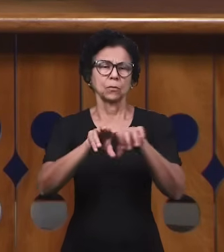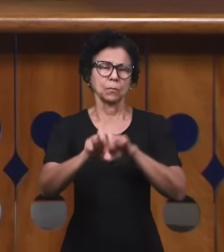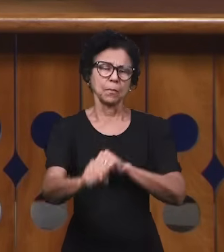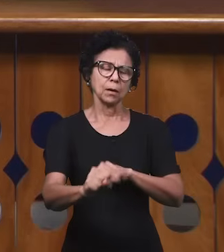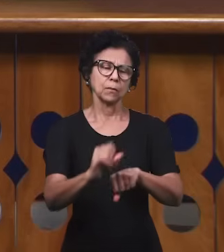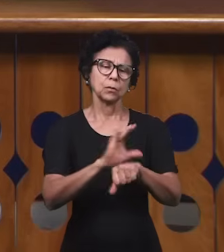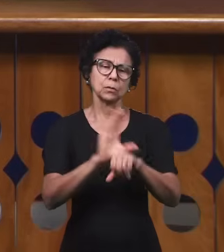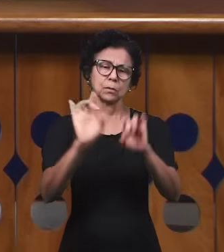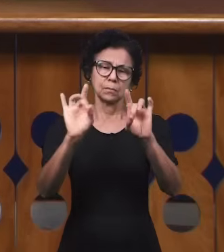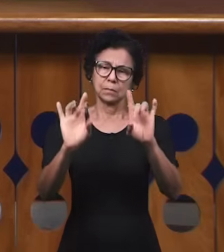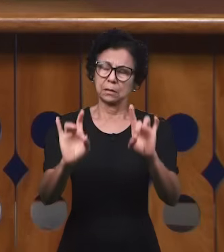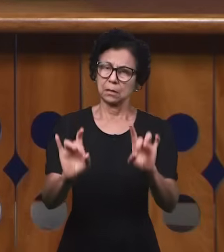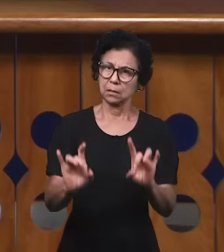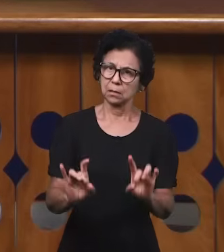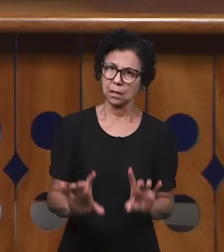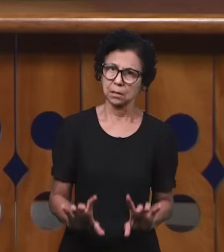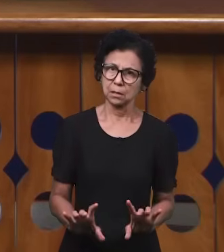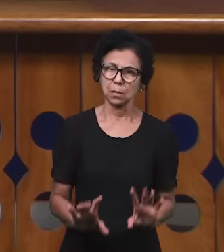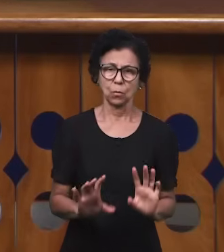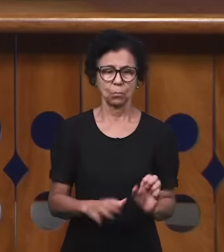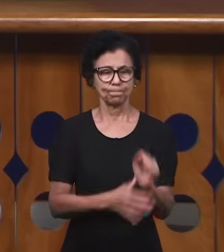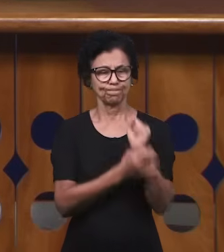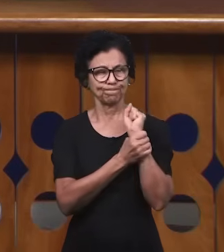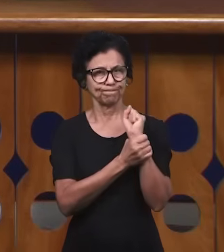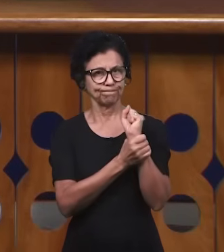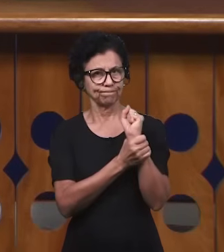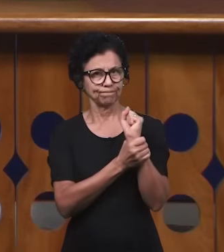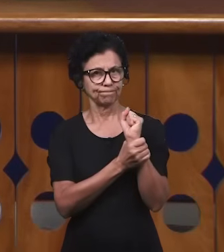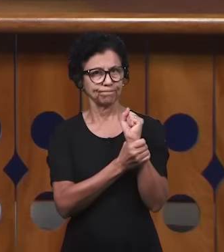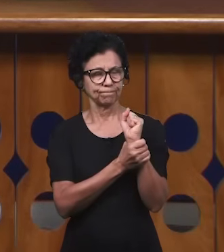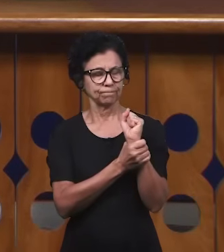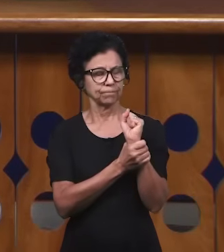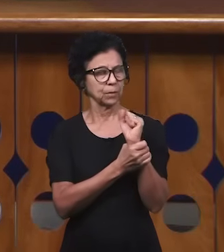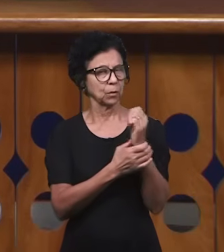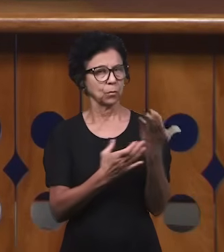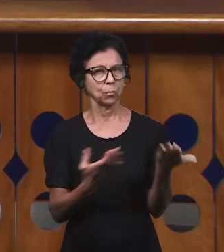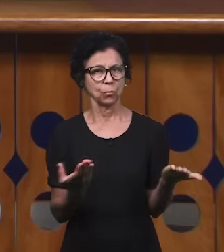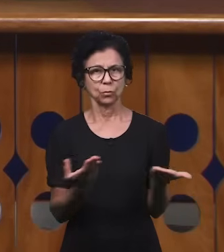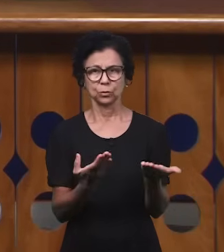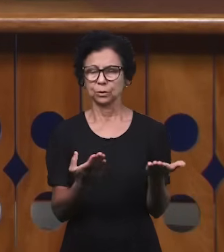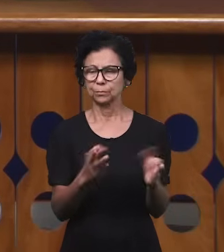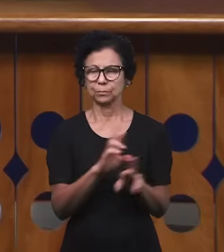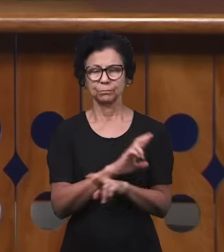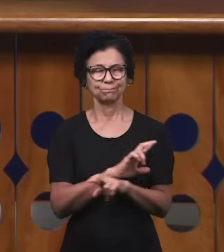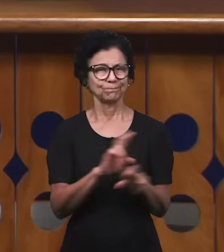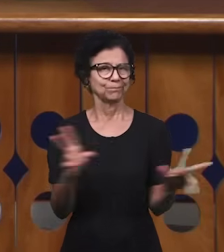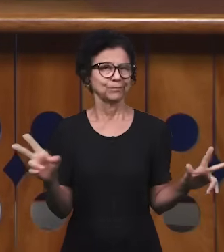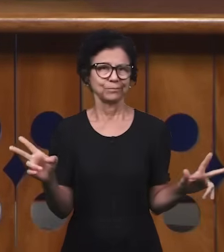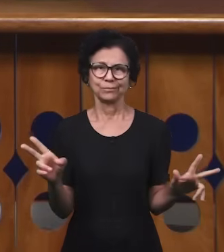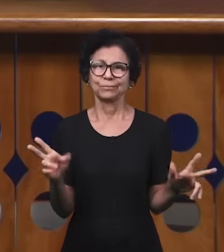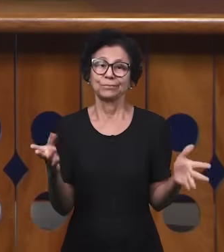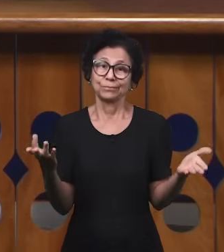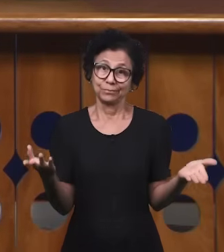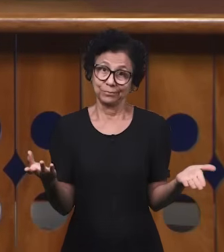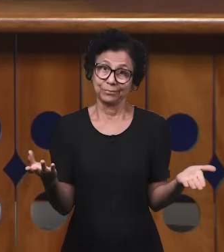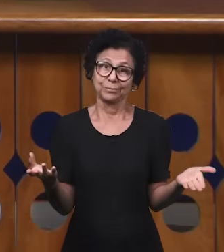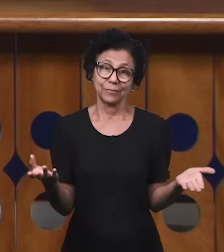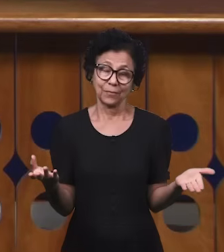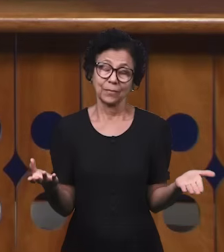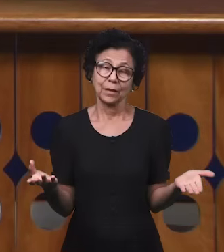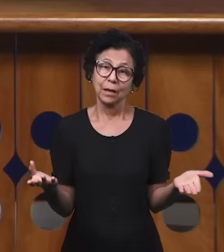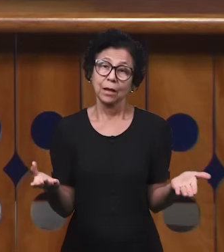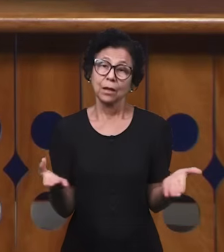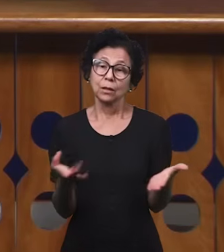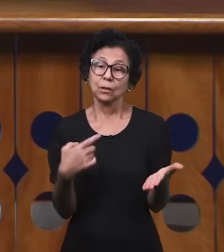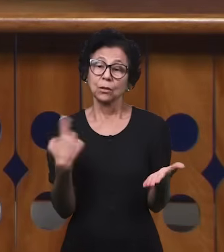especialização, era garantido o emprego. Hoje não é mais assim, não é verdade? Hoje, nós